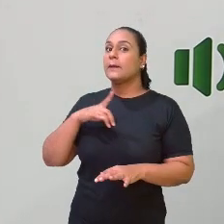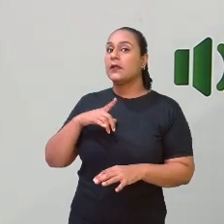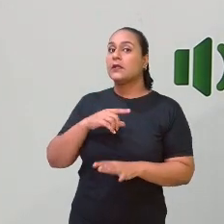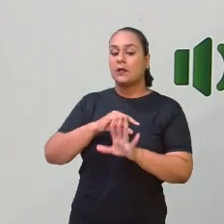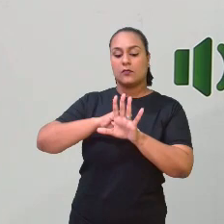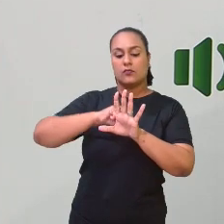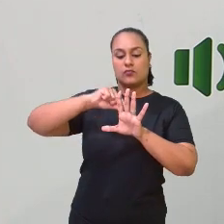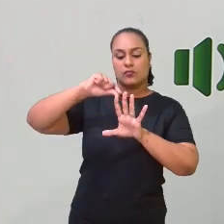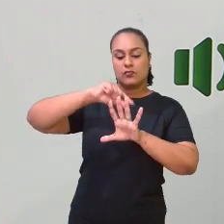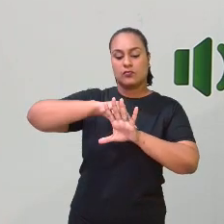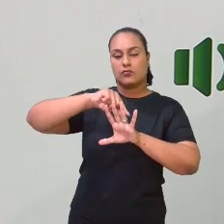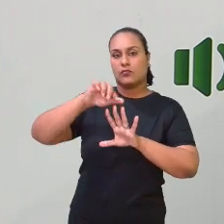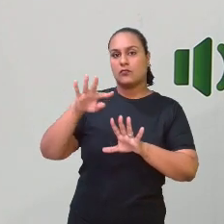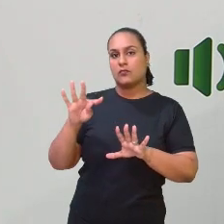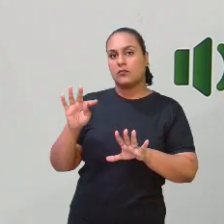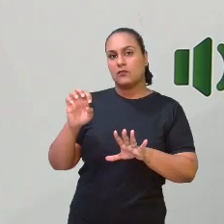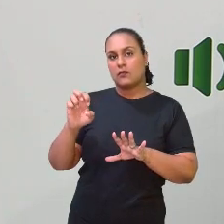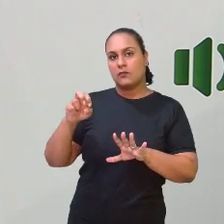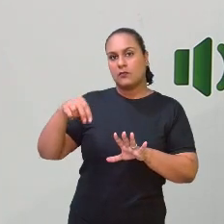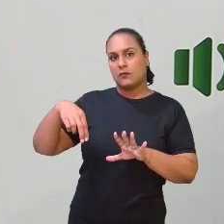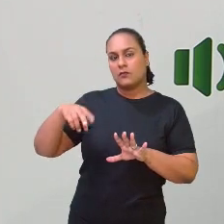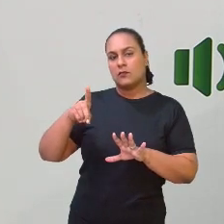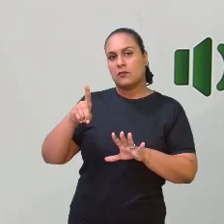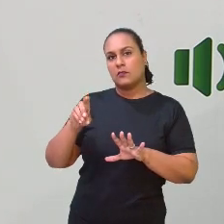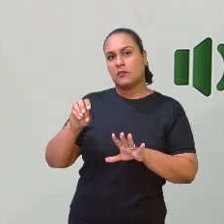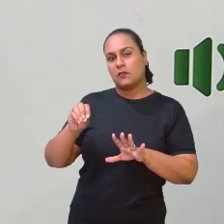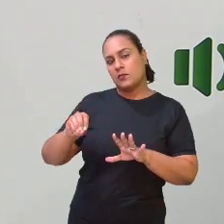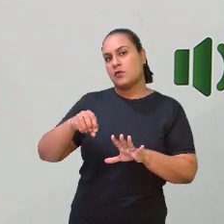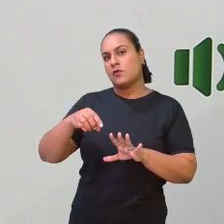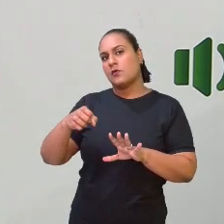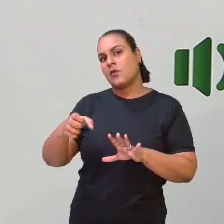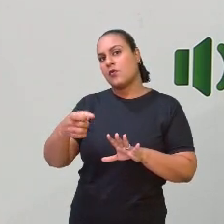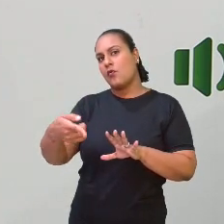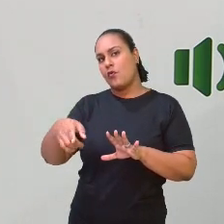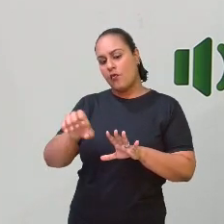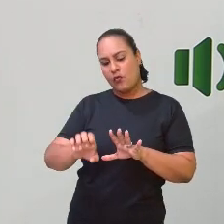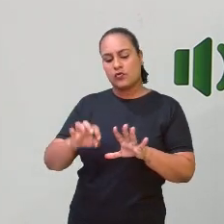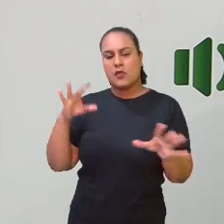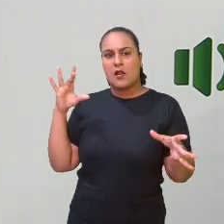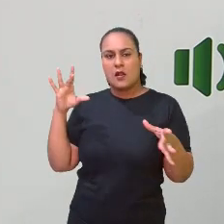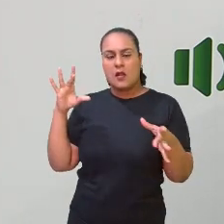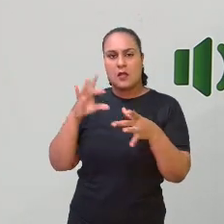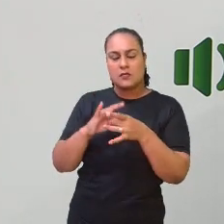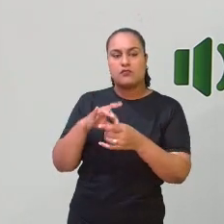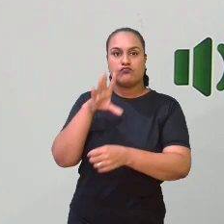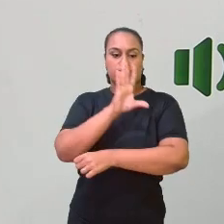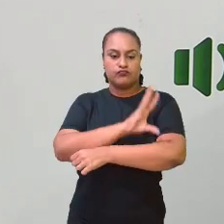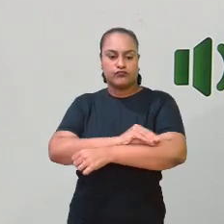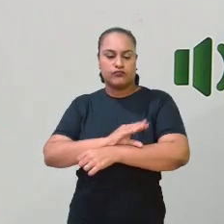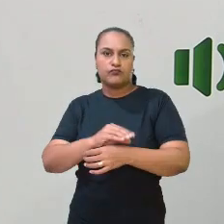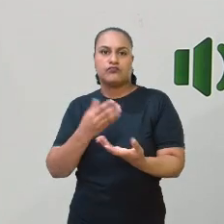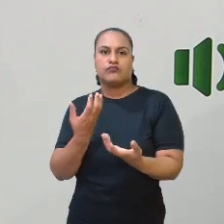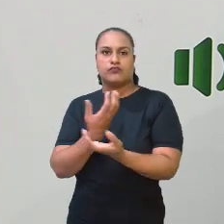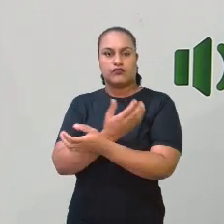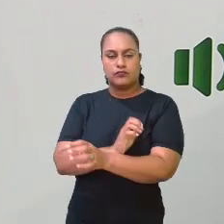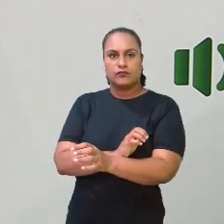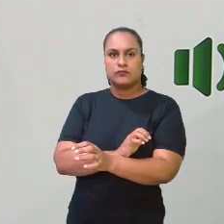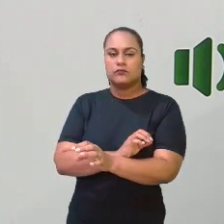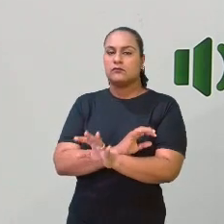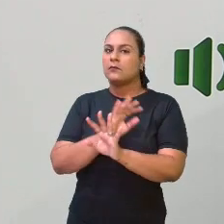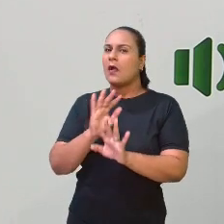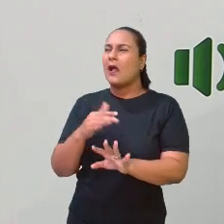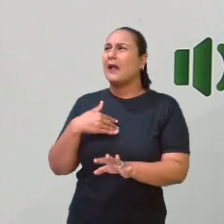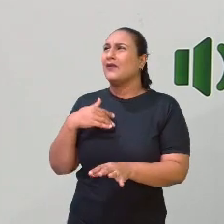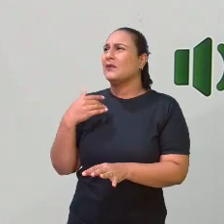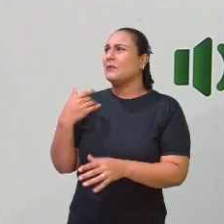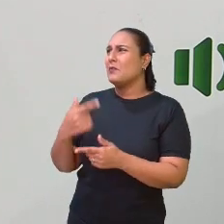têm a capacidade de fazer a ligação do osso com o músculo. Não esquece do tendão. Já ouviu falar, eita, eu tive